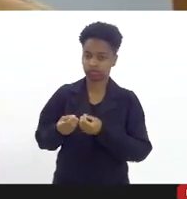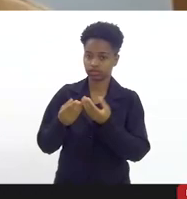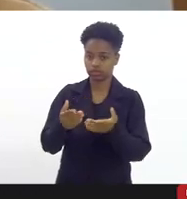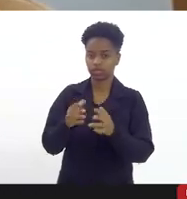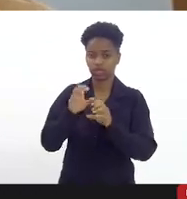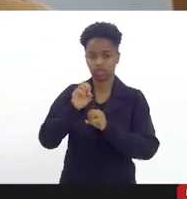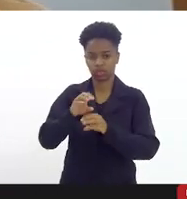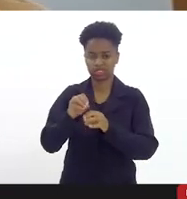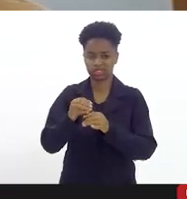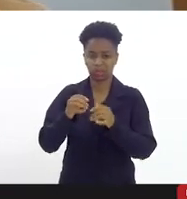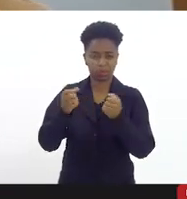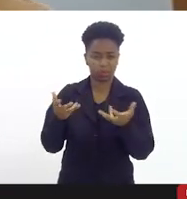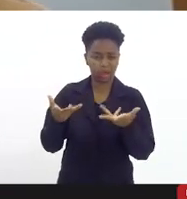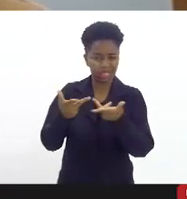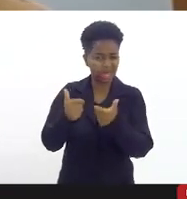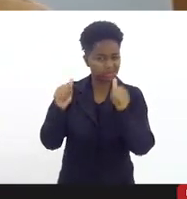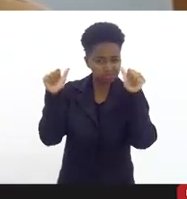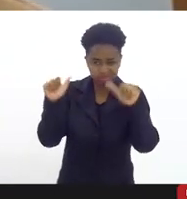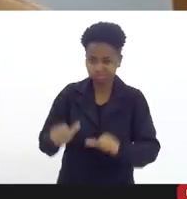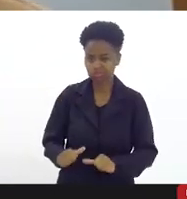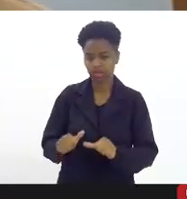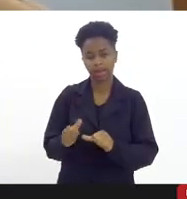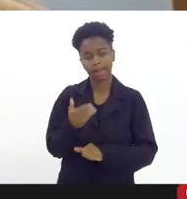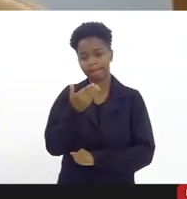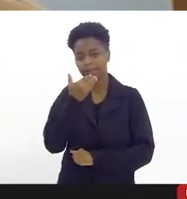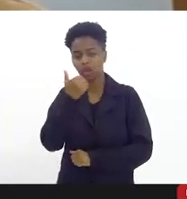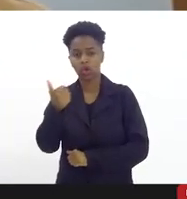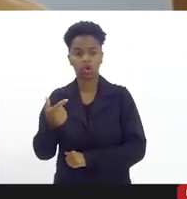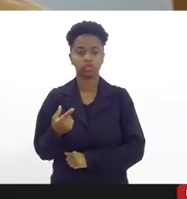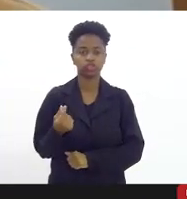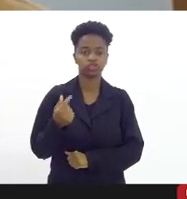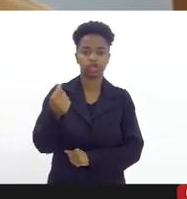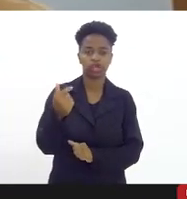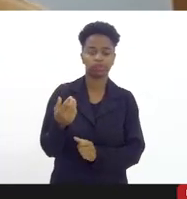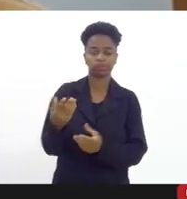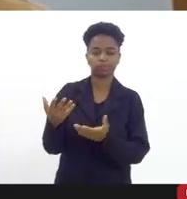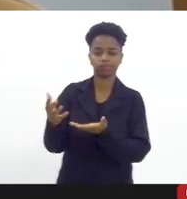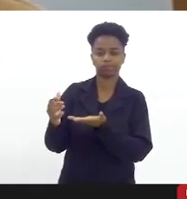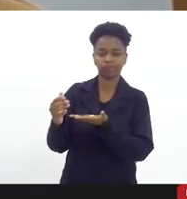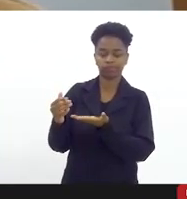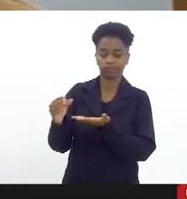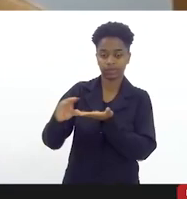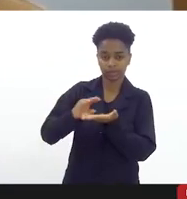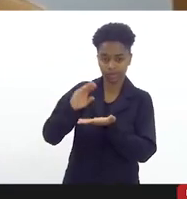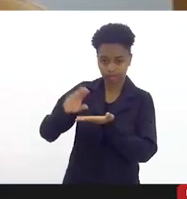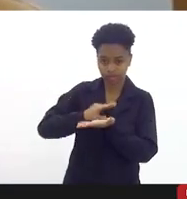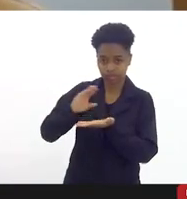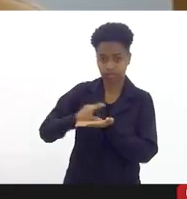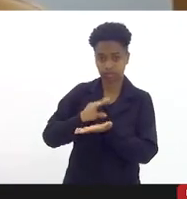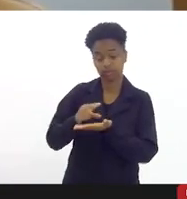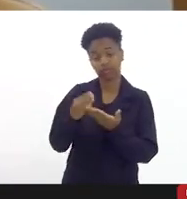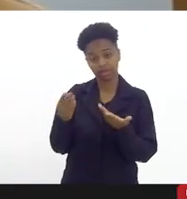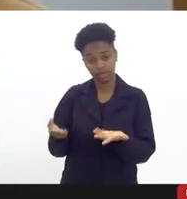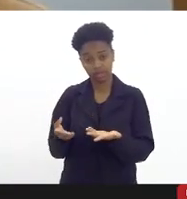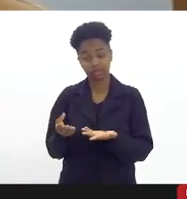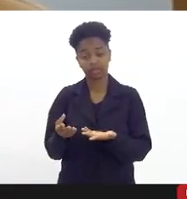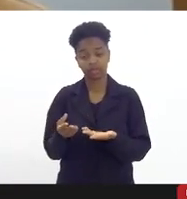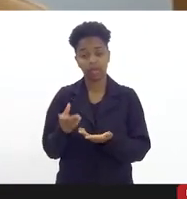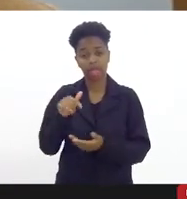de péssima qualidade maior é o lucro e maior é o dividendo repassado aos seus acionistas Essa é a lógica